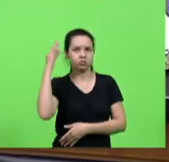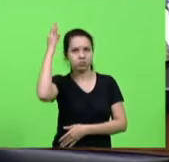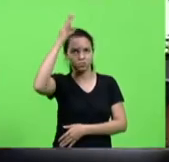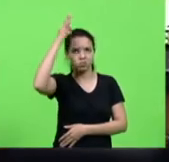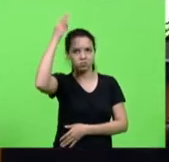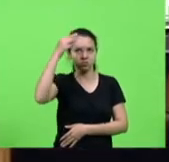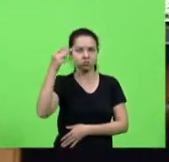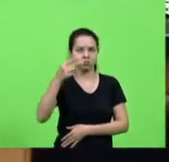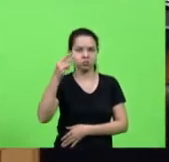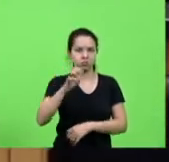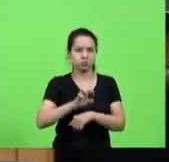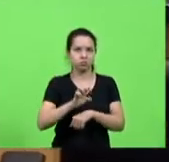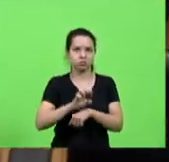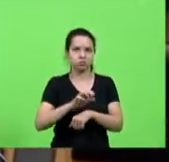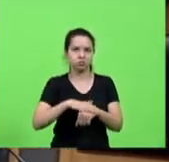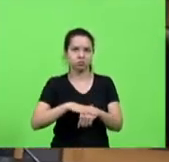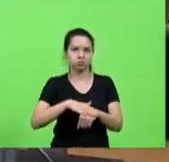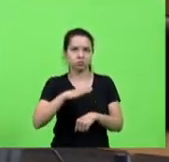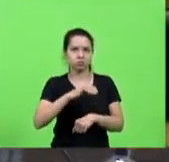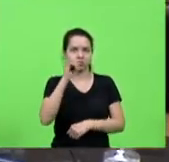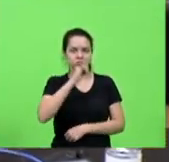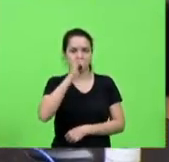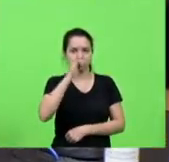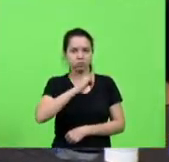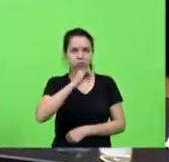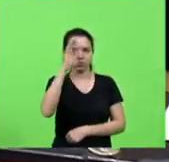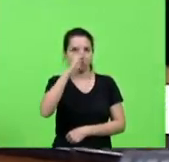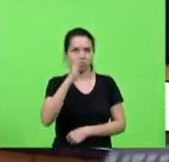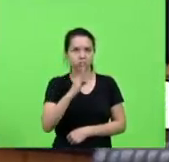estado mais italiano do Brasil. Né, então,